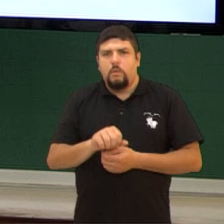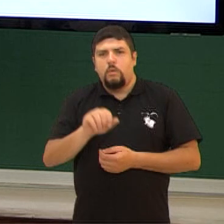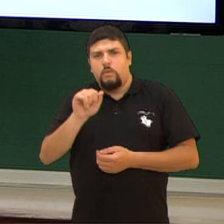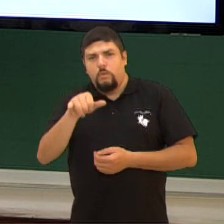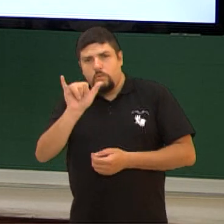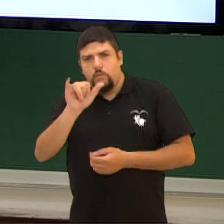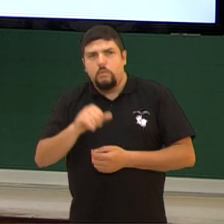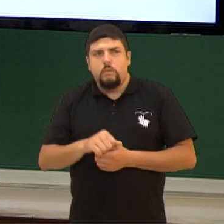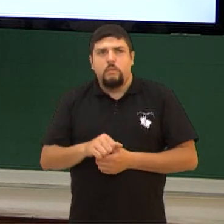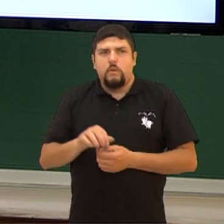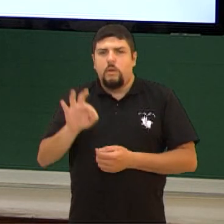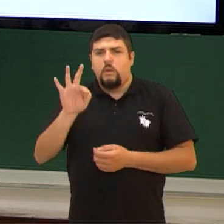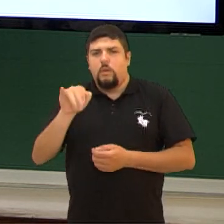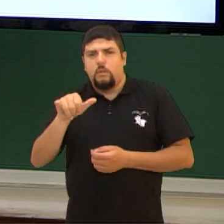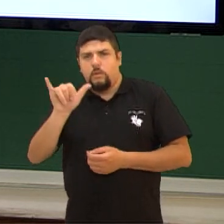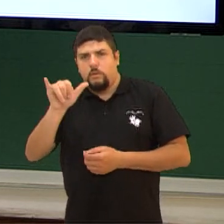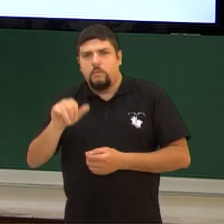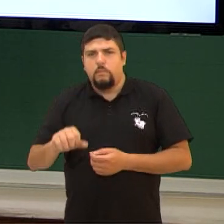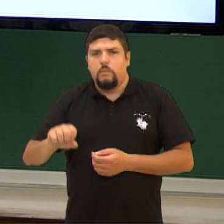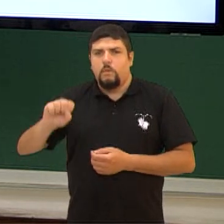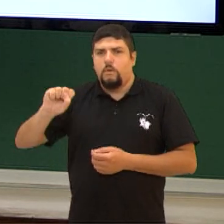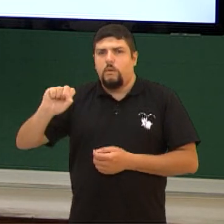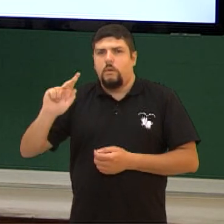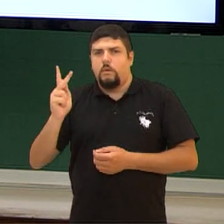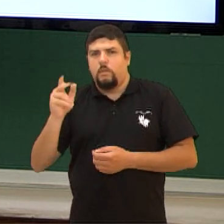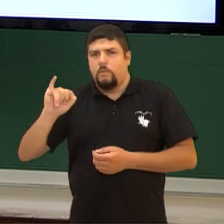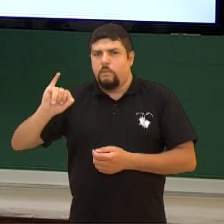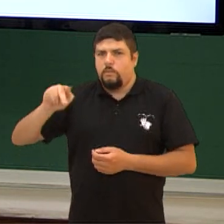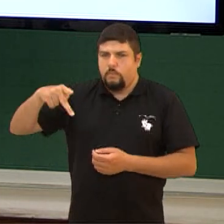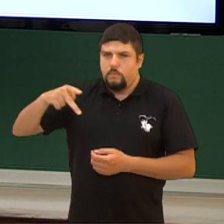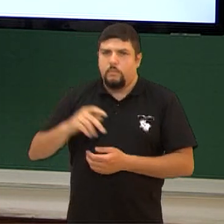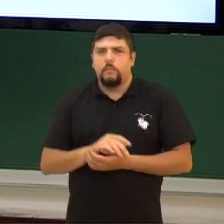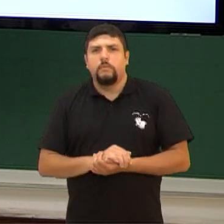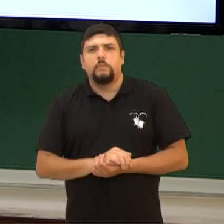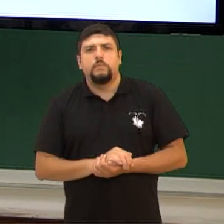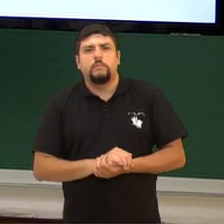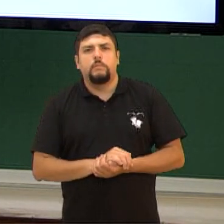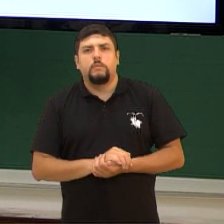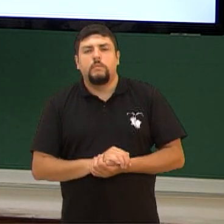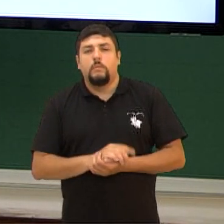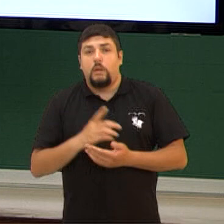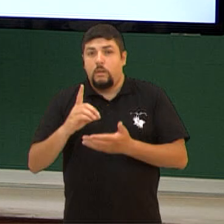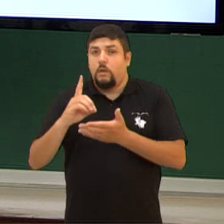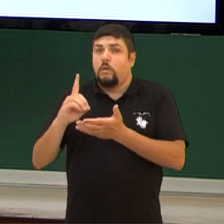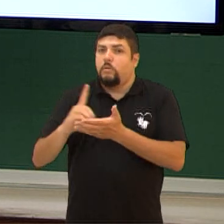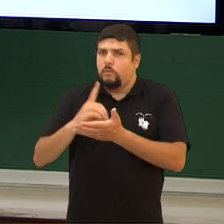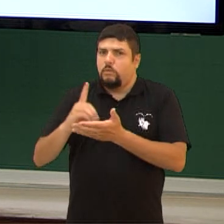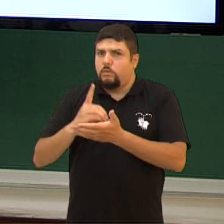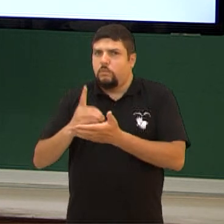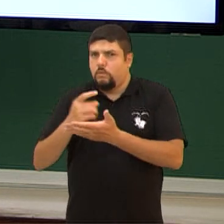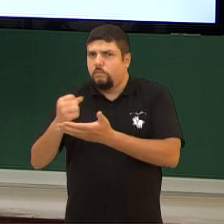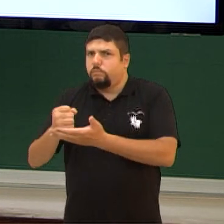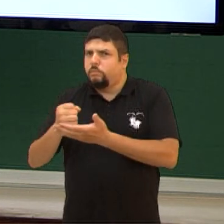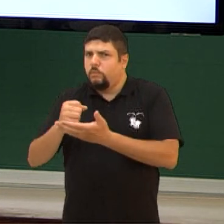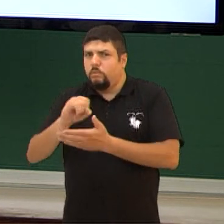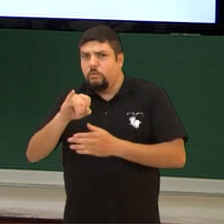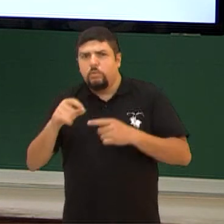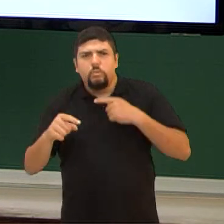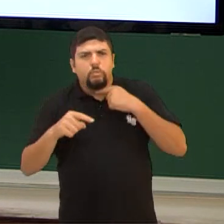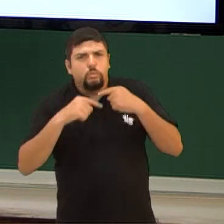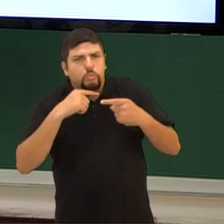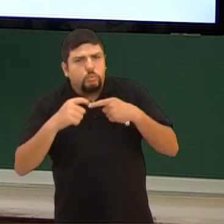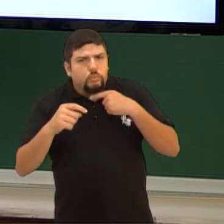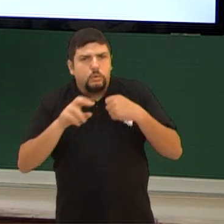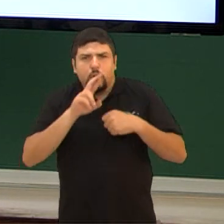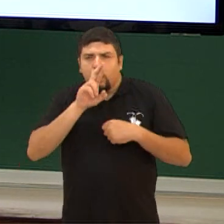Y e o SHIP. O SHIP, tá bom? O dicionário ajuda, se você porventura tiver alguma dúvida na hora de